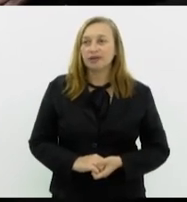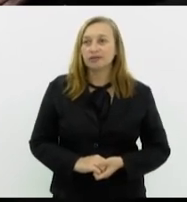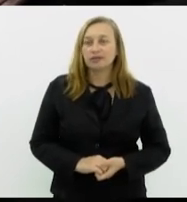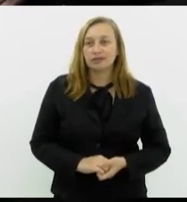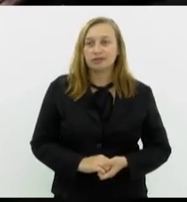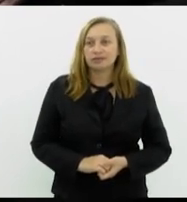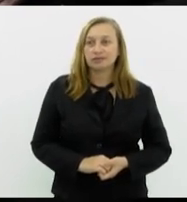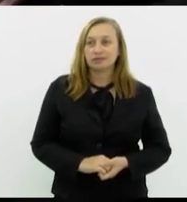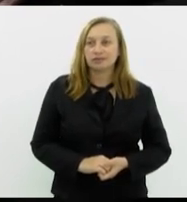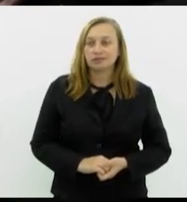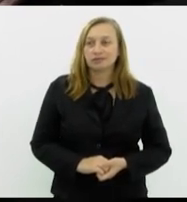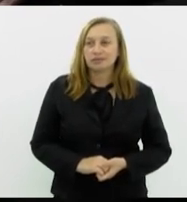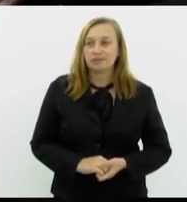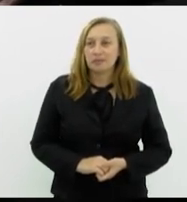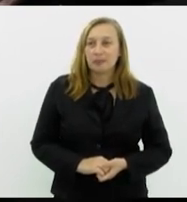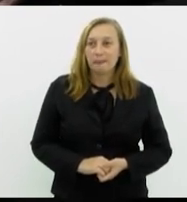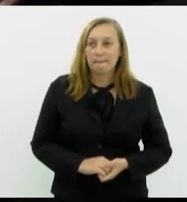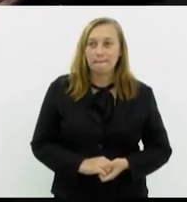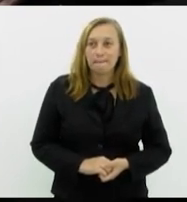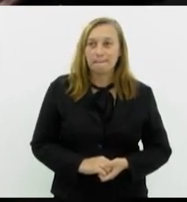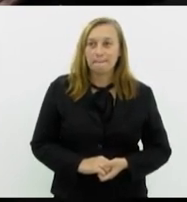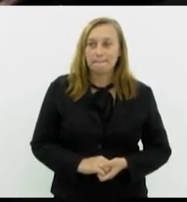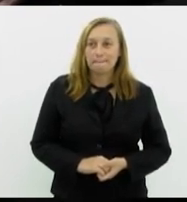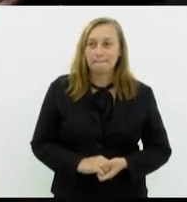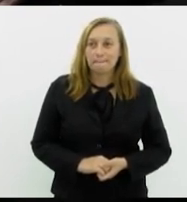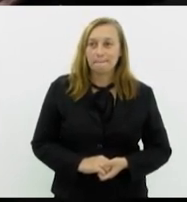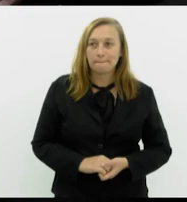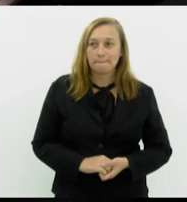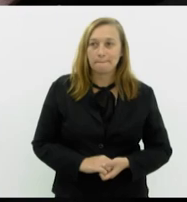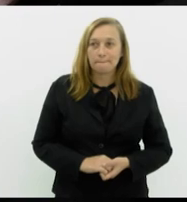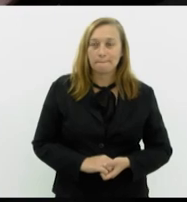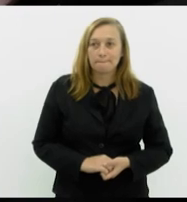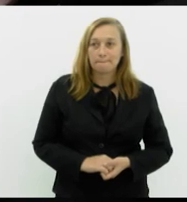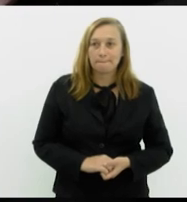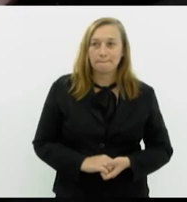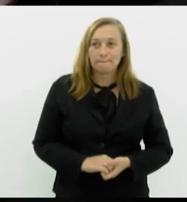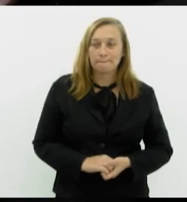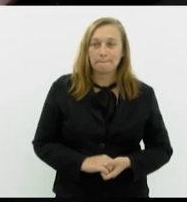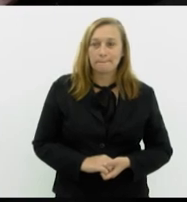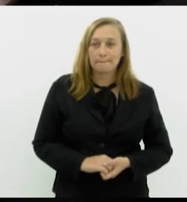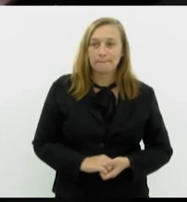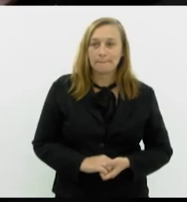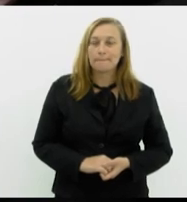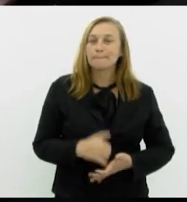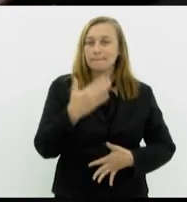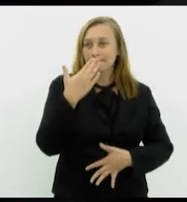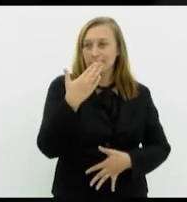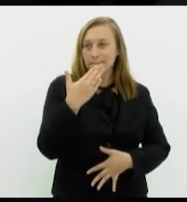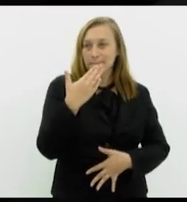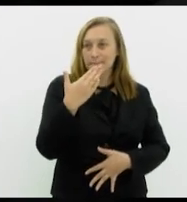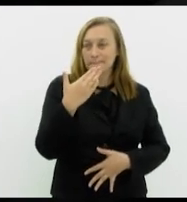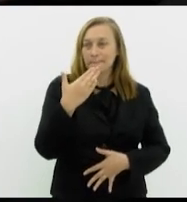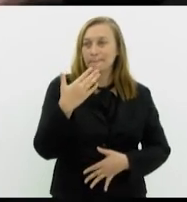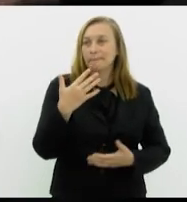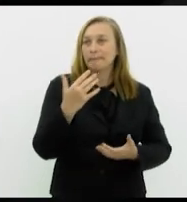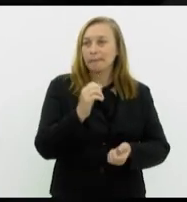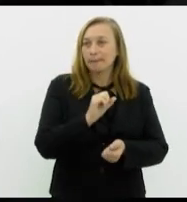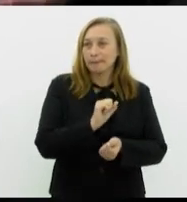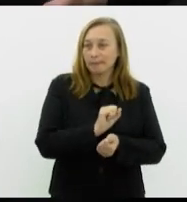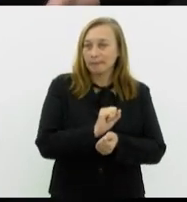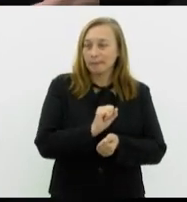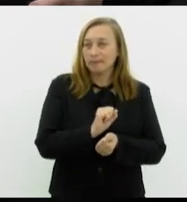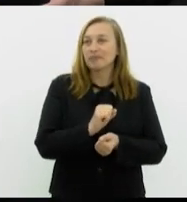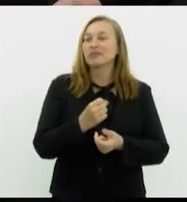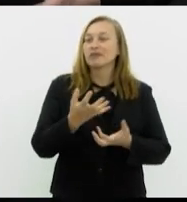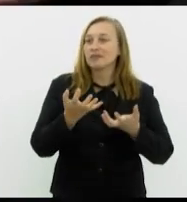again, I thank you for this honor to say a few words to you. Thank you very much. All the best to you. Espero muito poder trabalhar